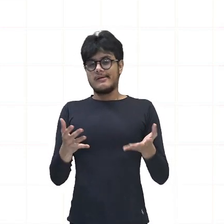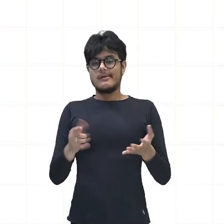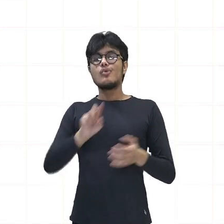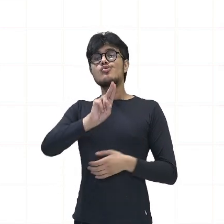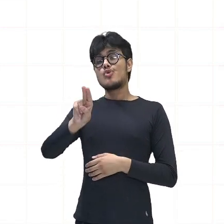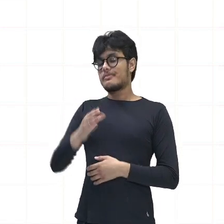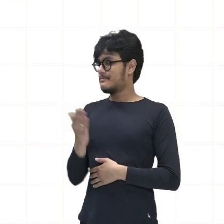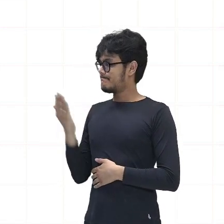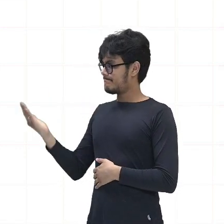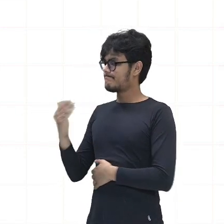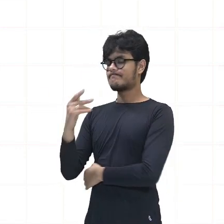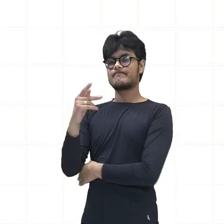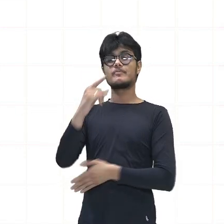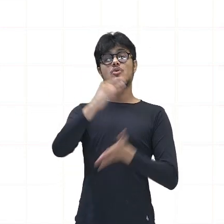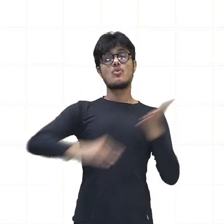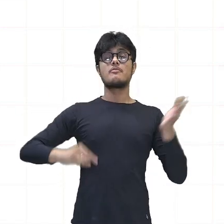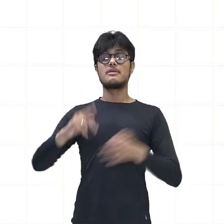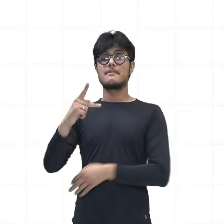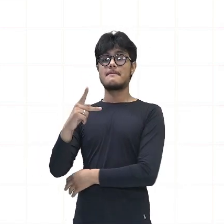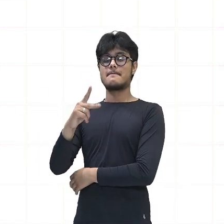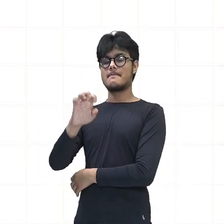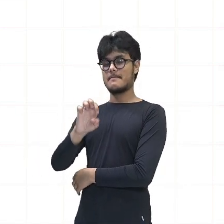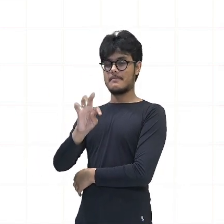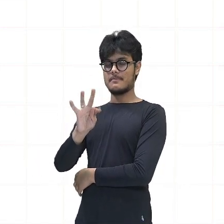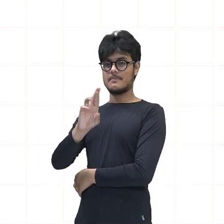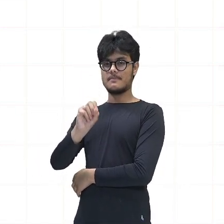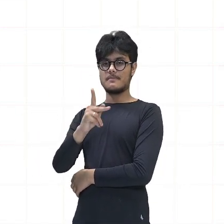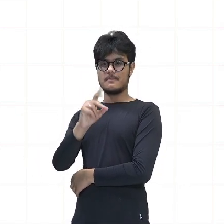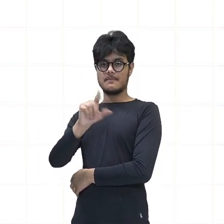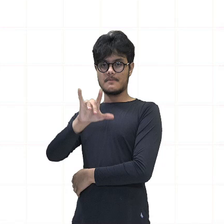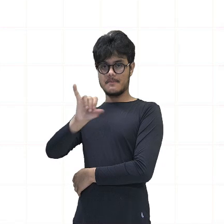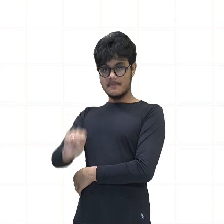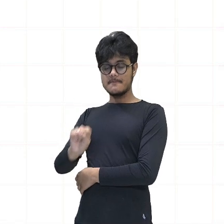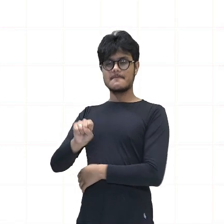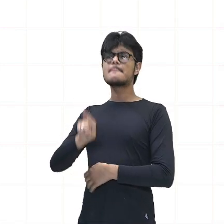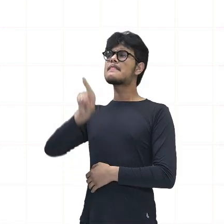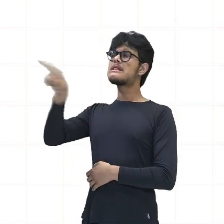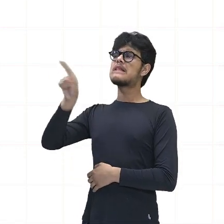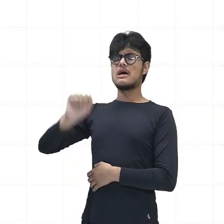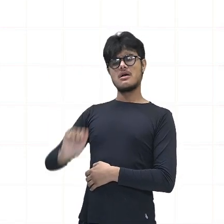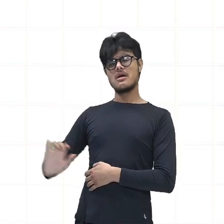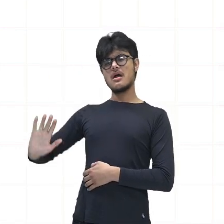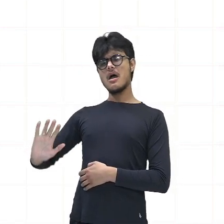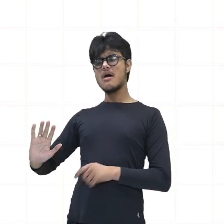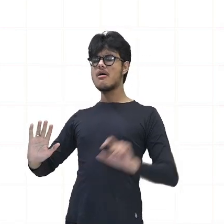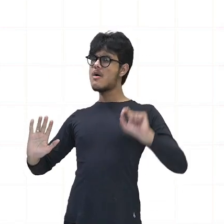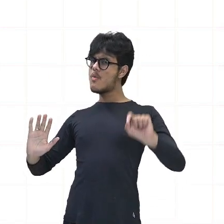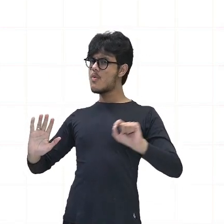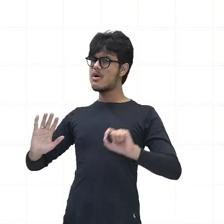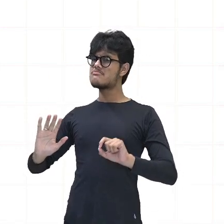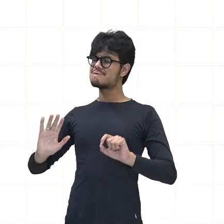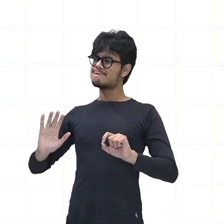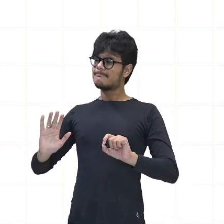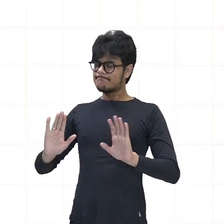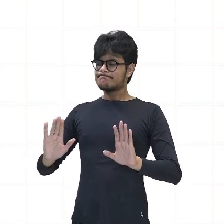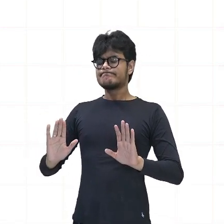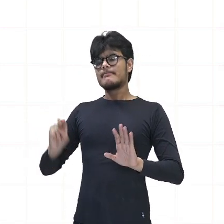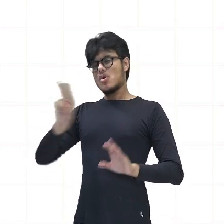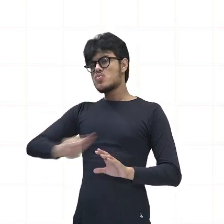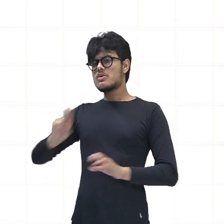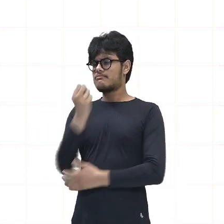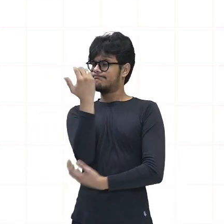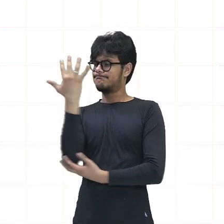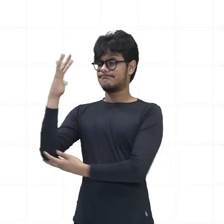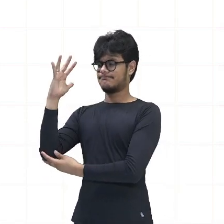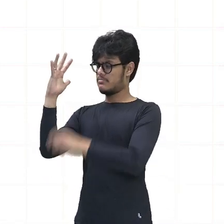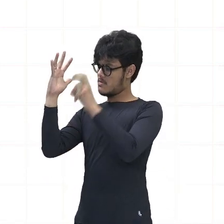Petrópolis, tá? Então, lá na Ásia, né, a borracha ela começou a ser produzida também. E